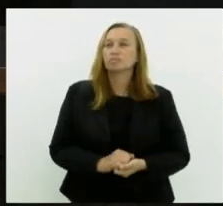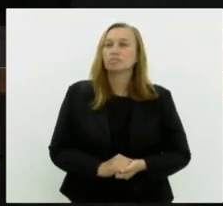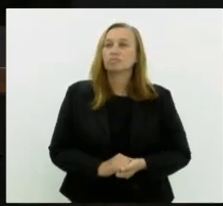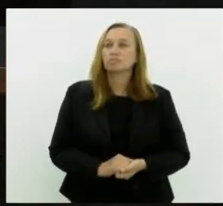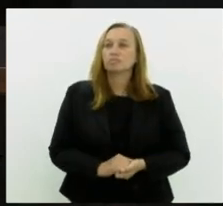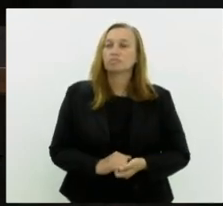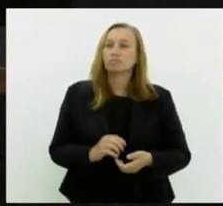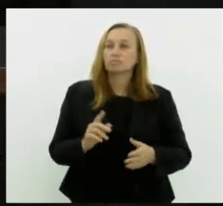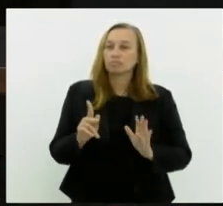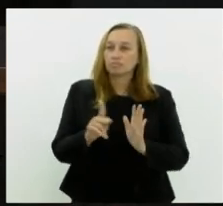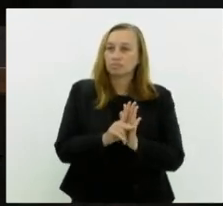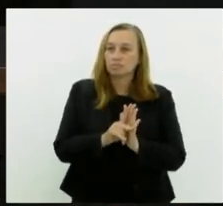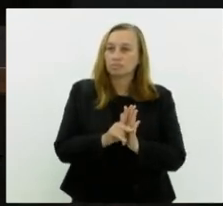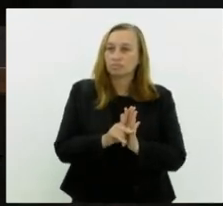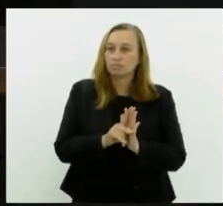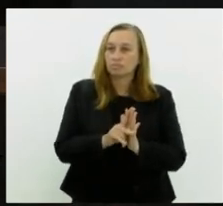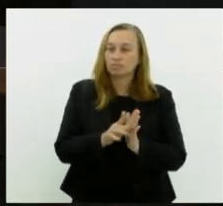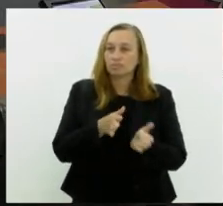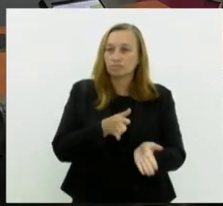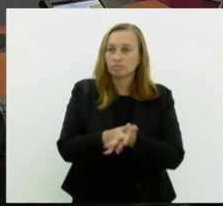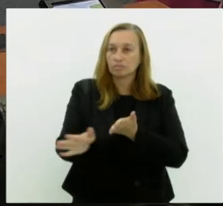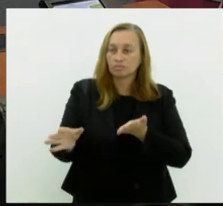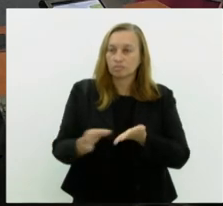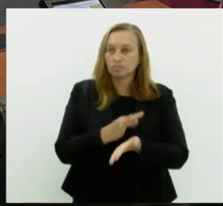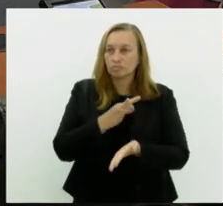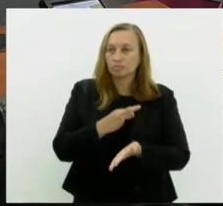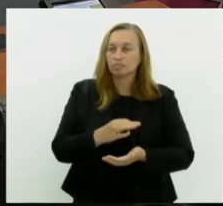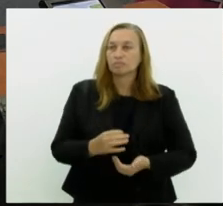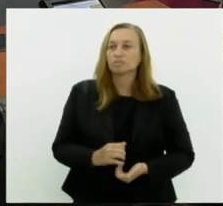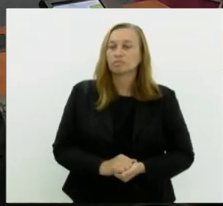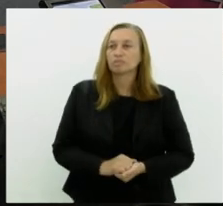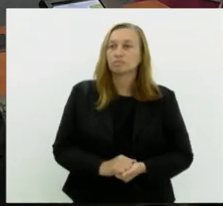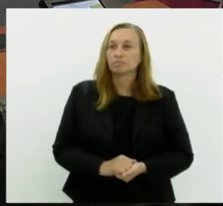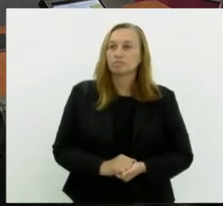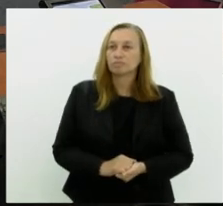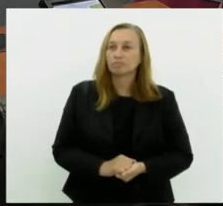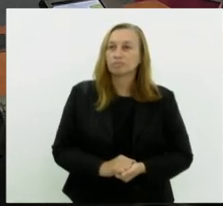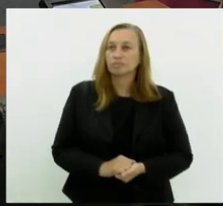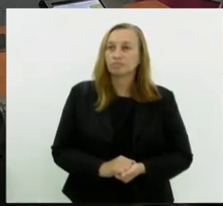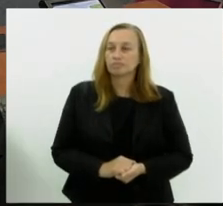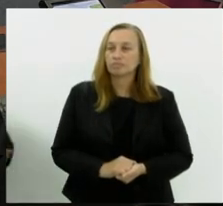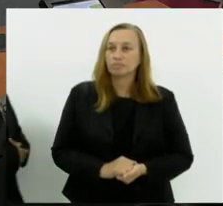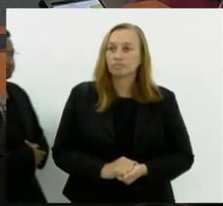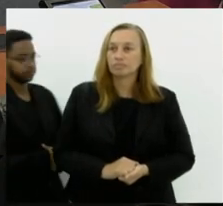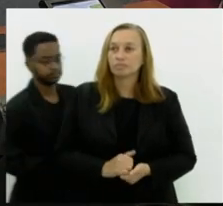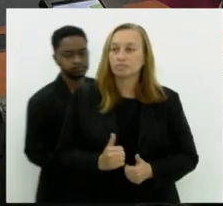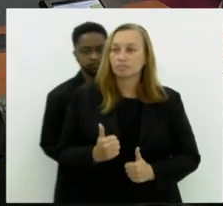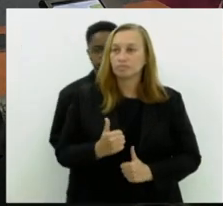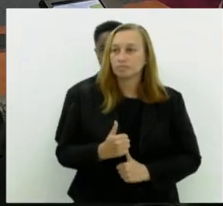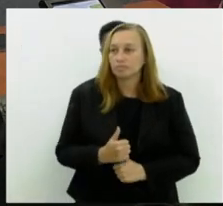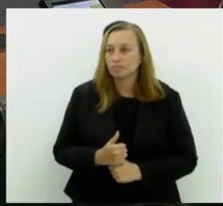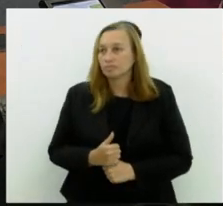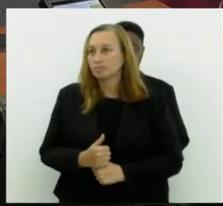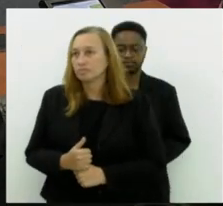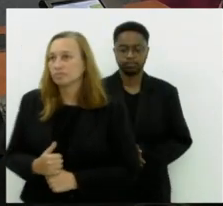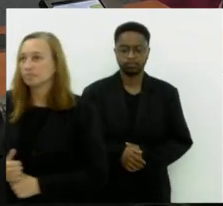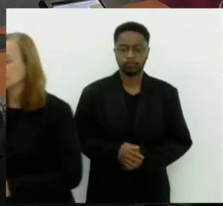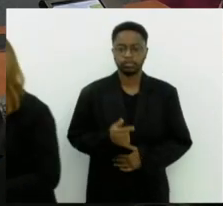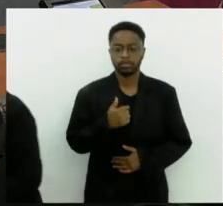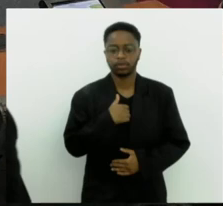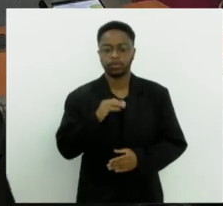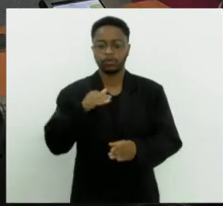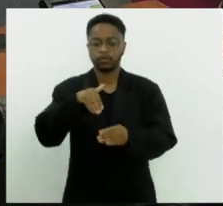O projeto vai ao autógrafo. Presidente, eu estou aqui com o braço aqui levantado. Eu estou votando o